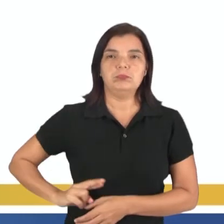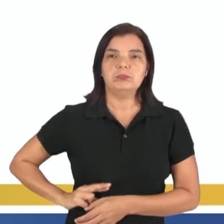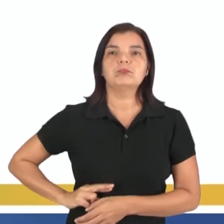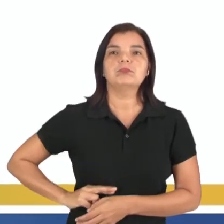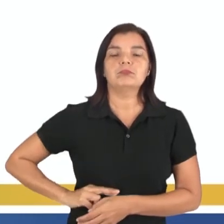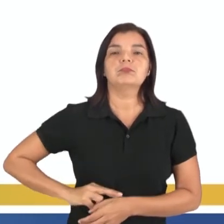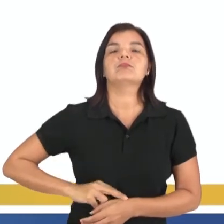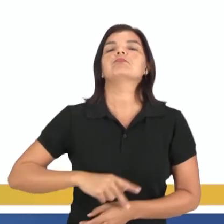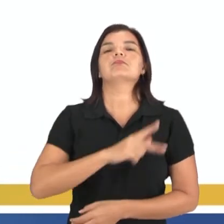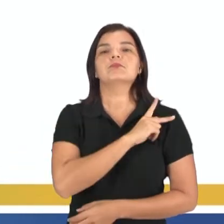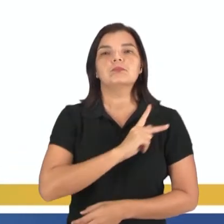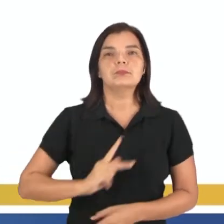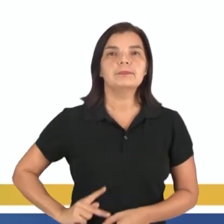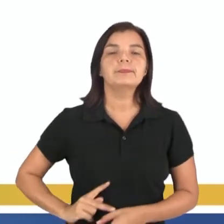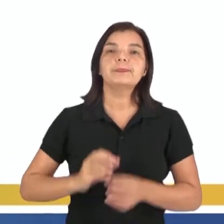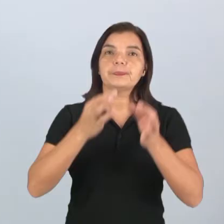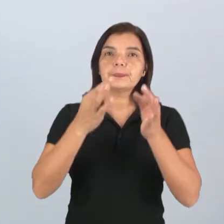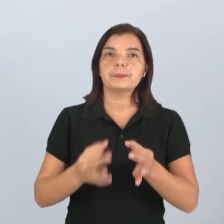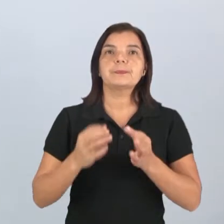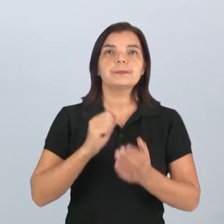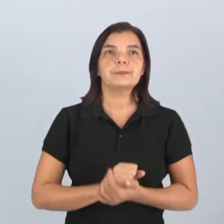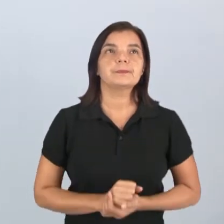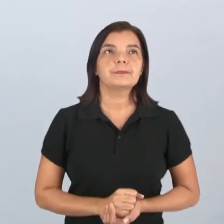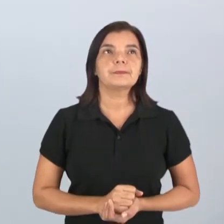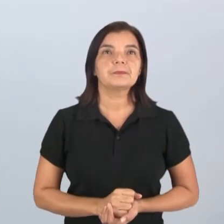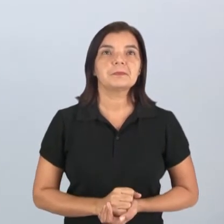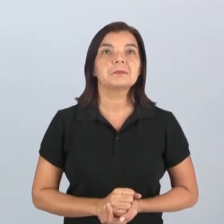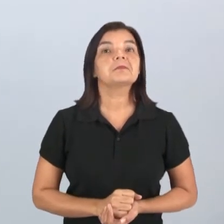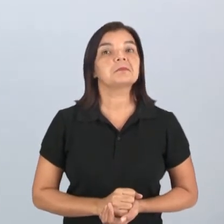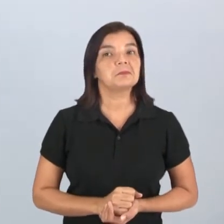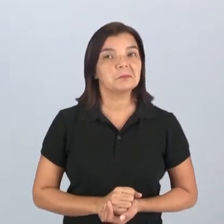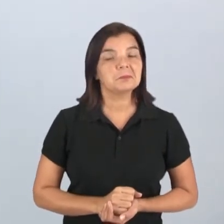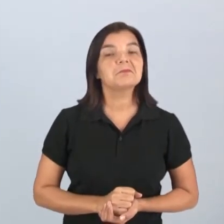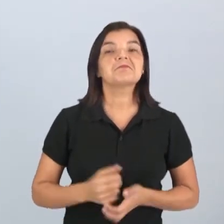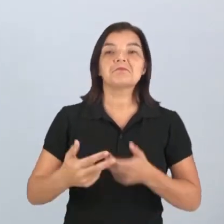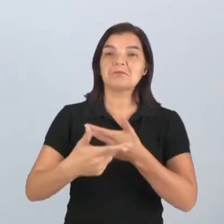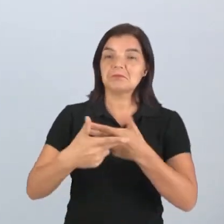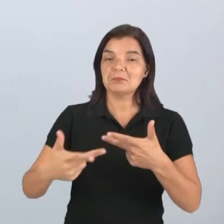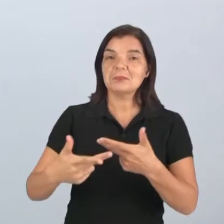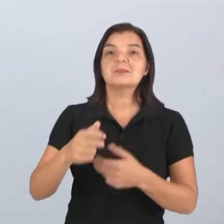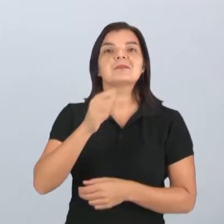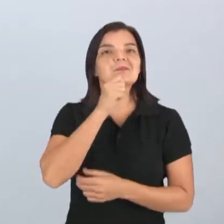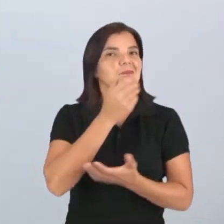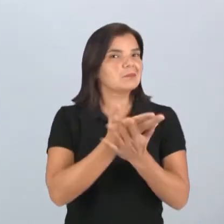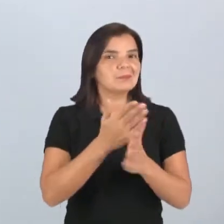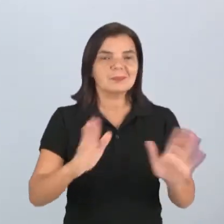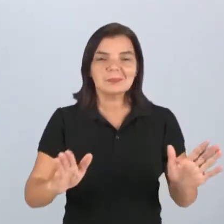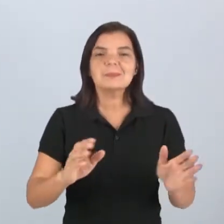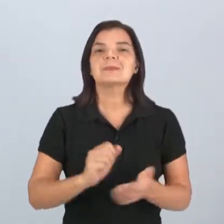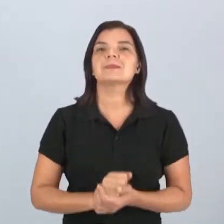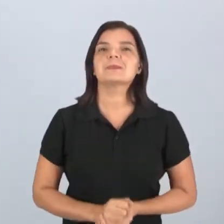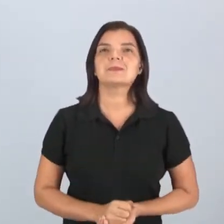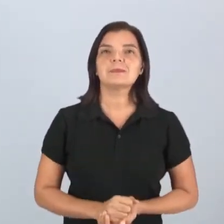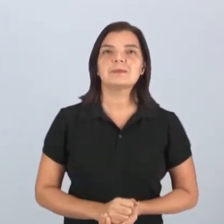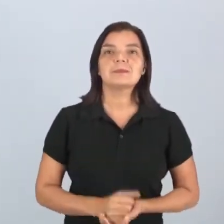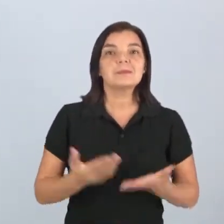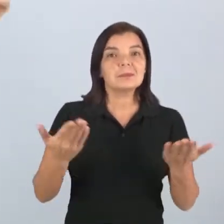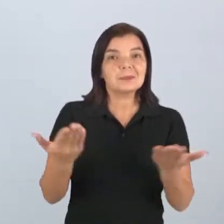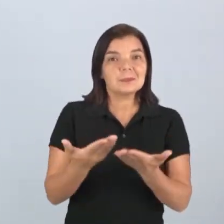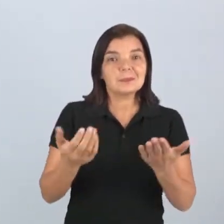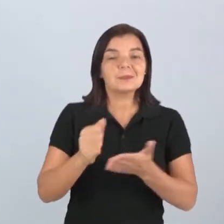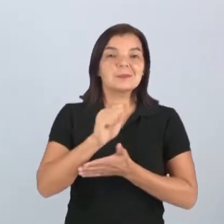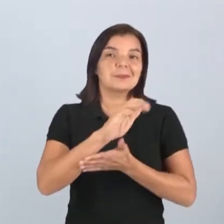república presidencialista, certo? Nossa, muita coisa, né, gente? Mas ainda não acabou, tá? Nós